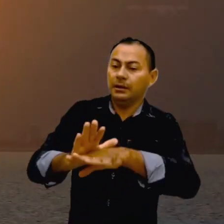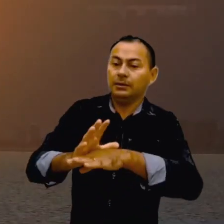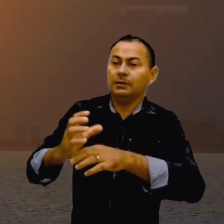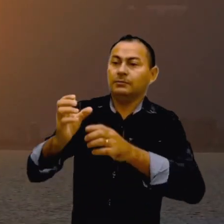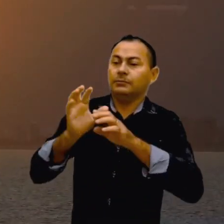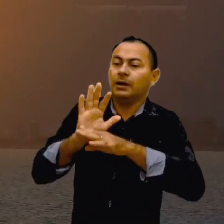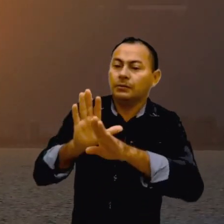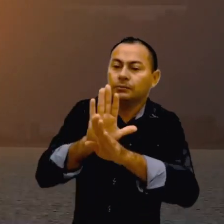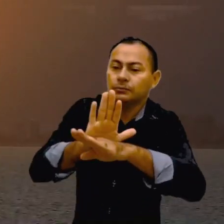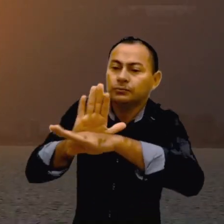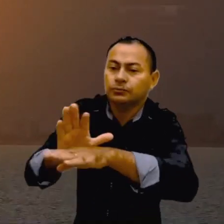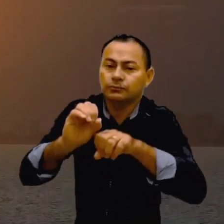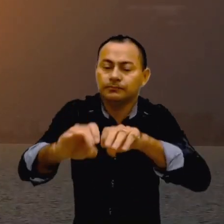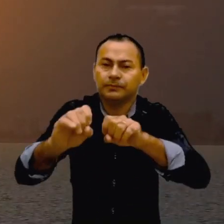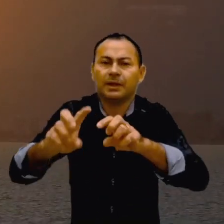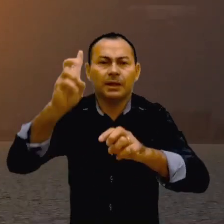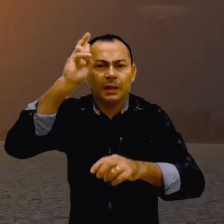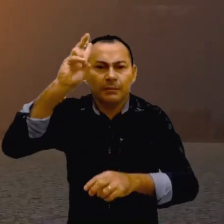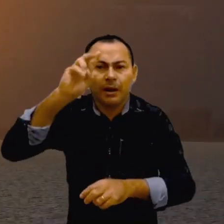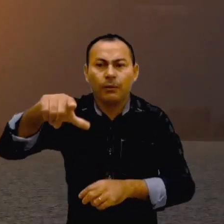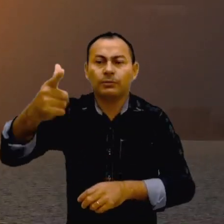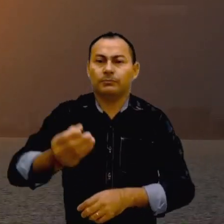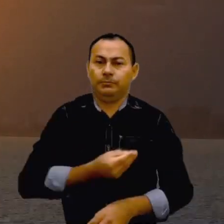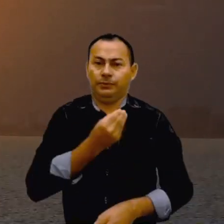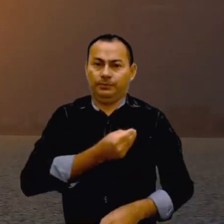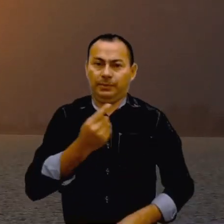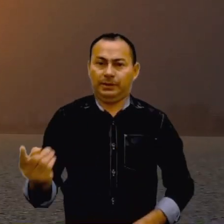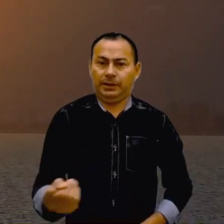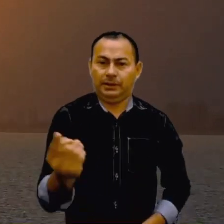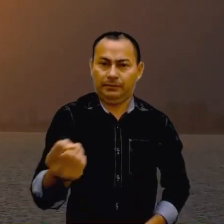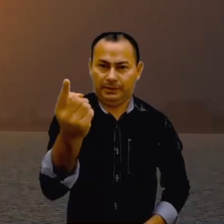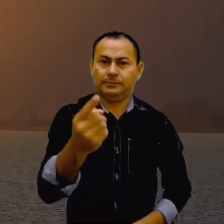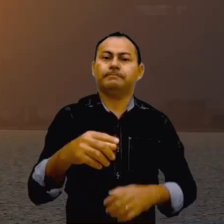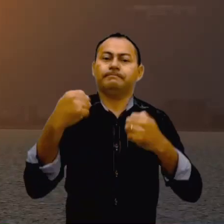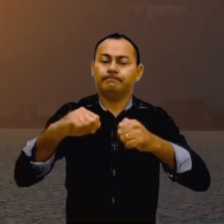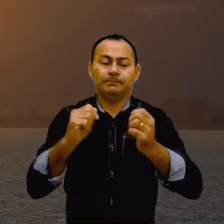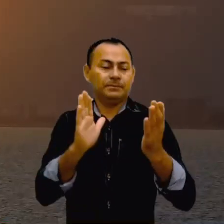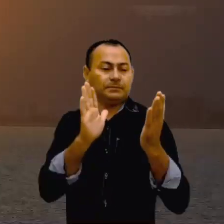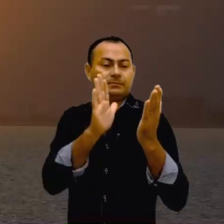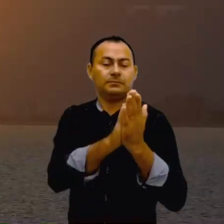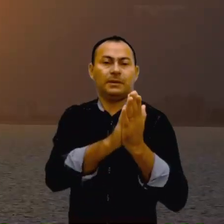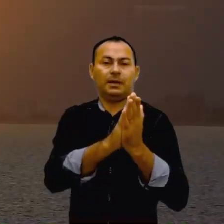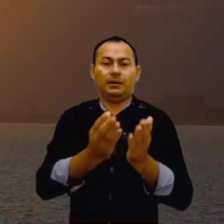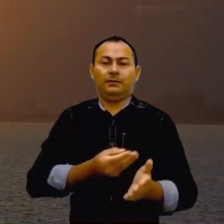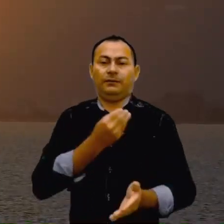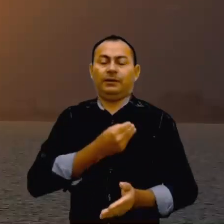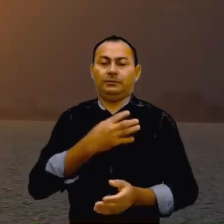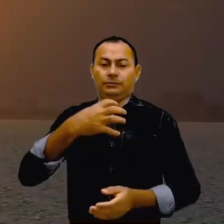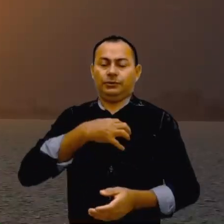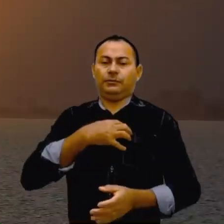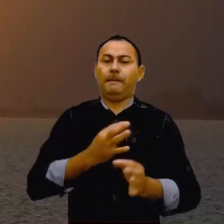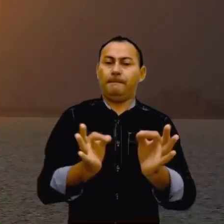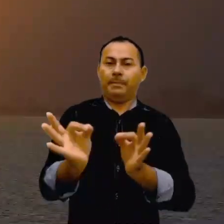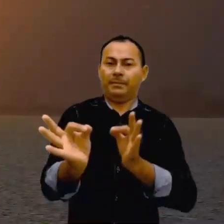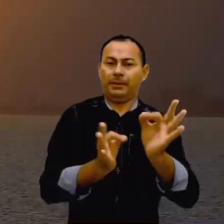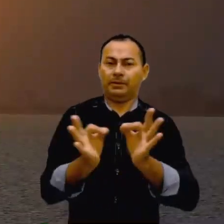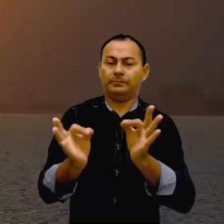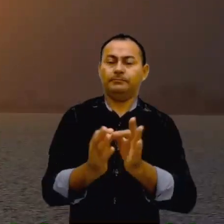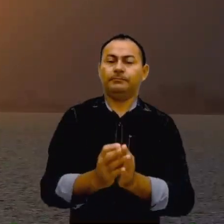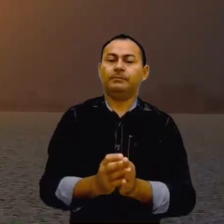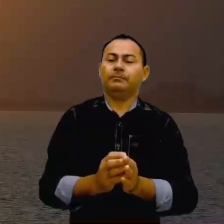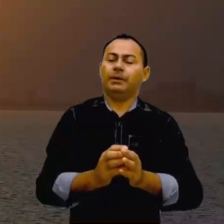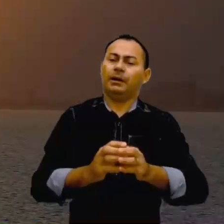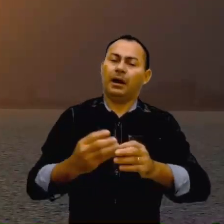outro, devemos lembrar uns aos outros que viveremos eternamente e devemos encarar esta vida como um período de preparação